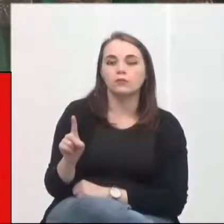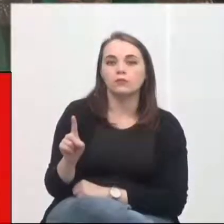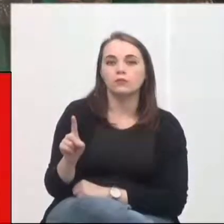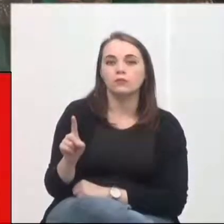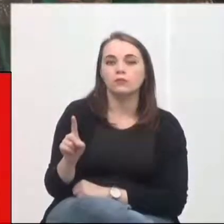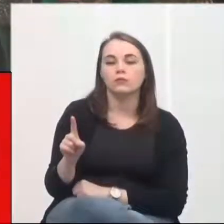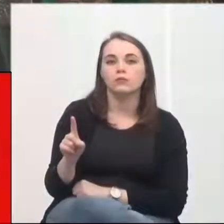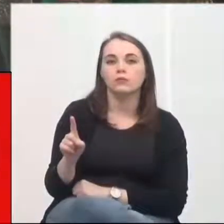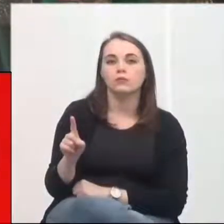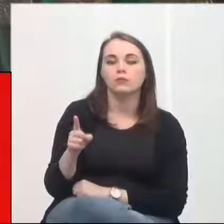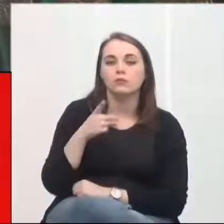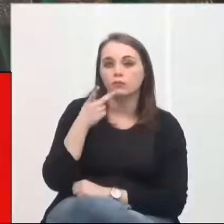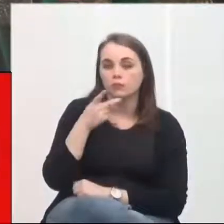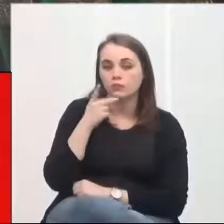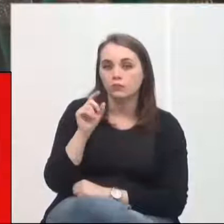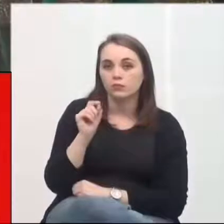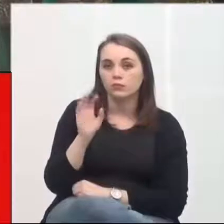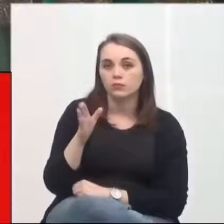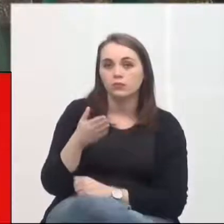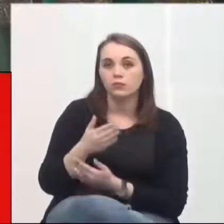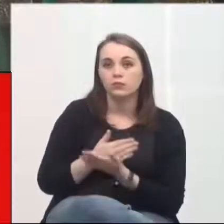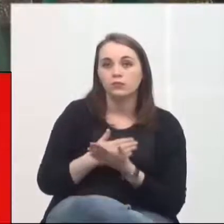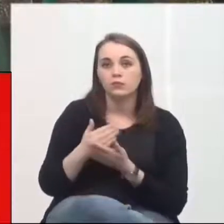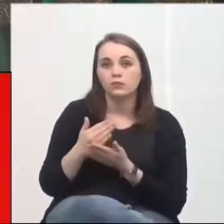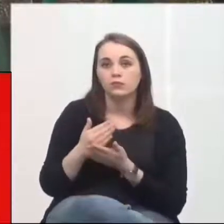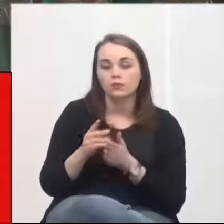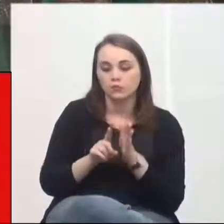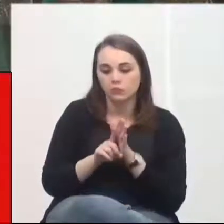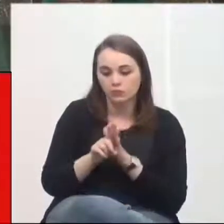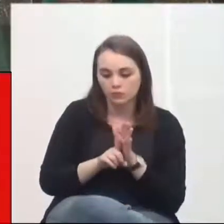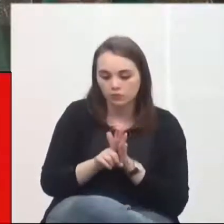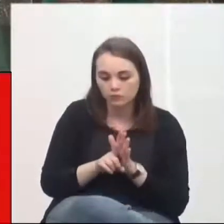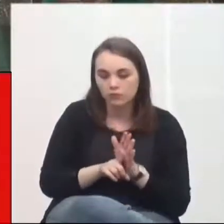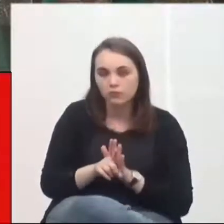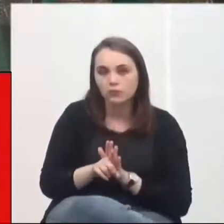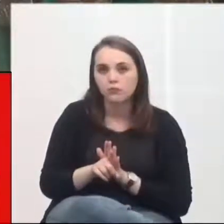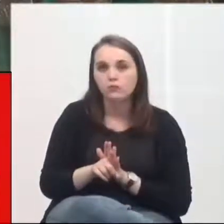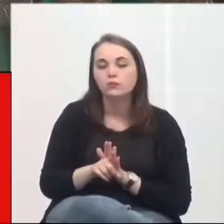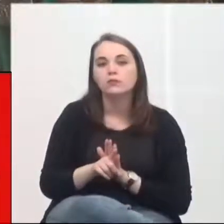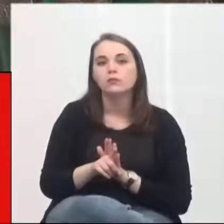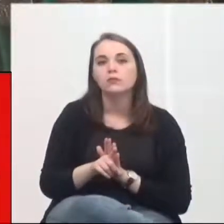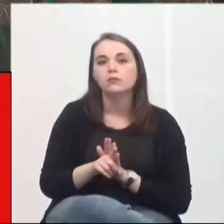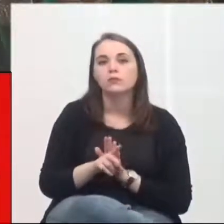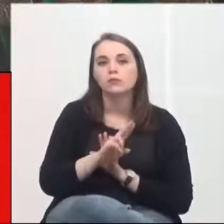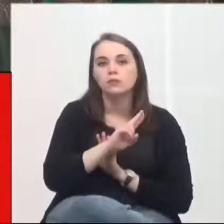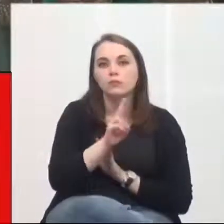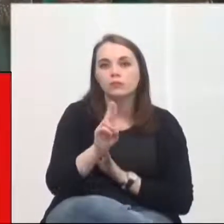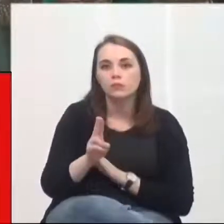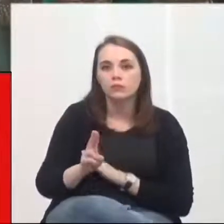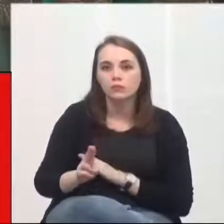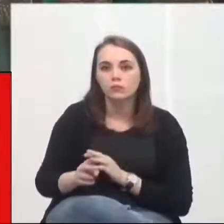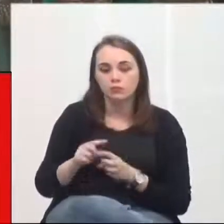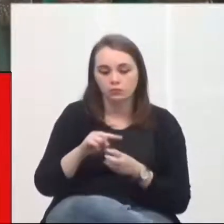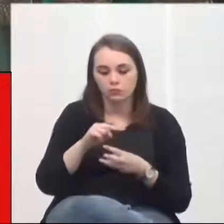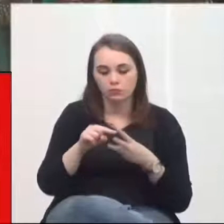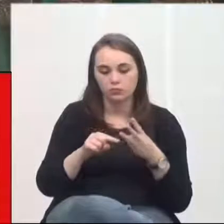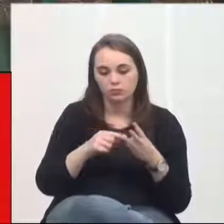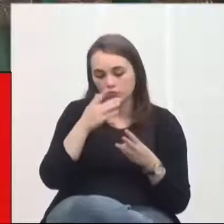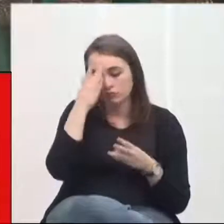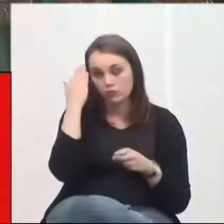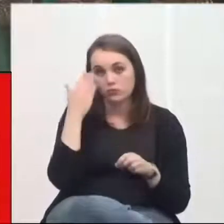1351 de 2021, em que já se abriu uma sindicância, já foi instaurada uma sindicância, nomeadas as três